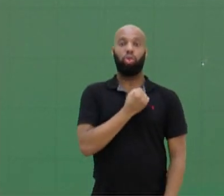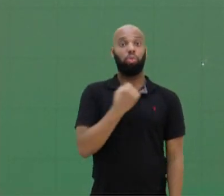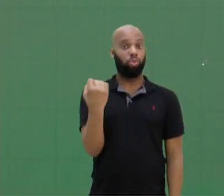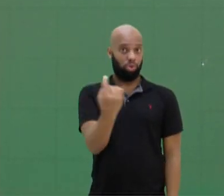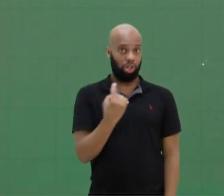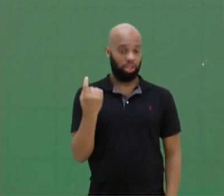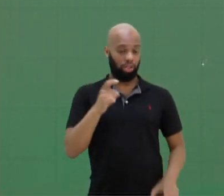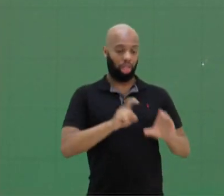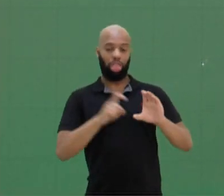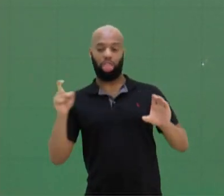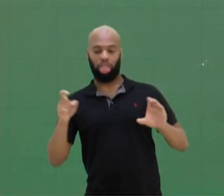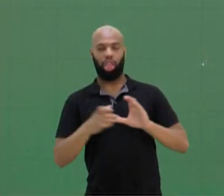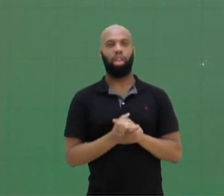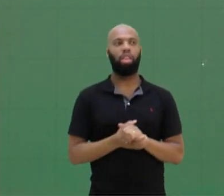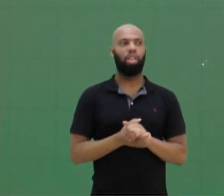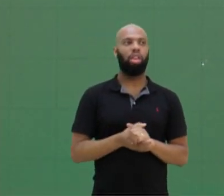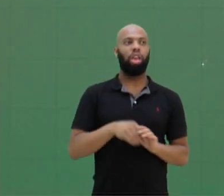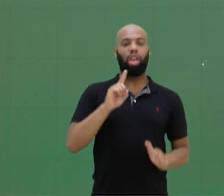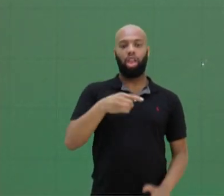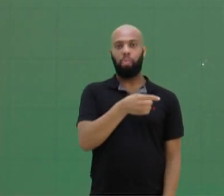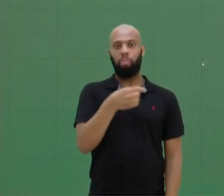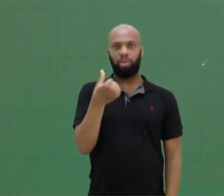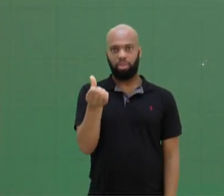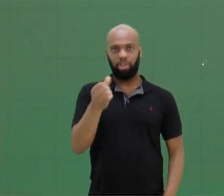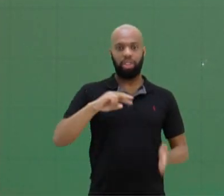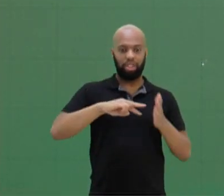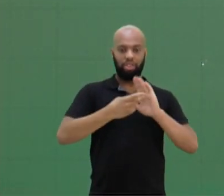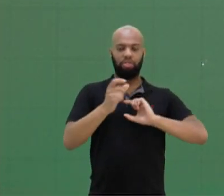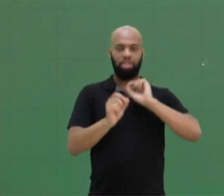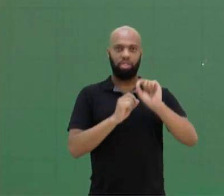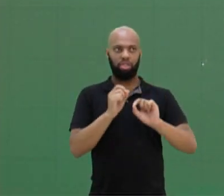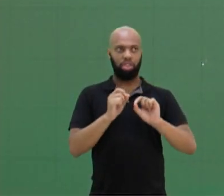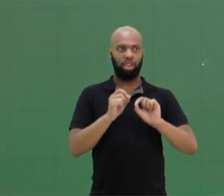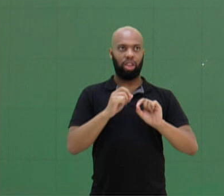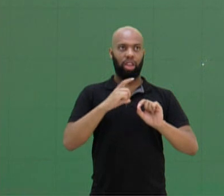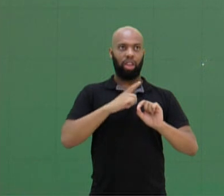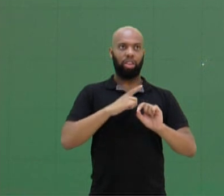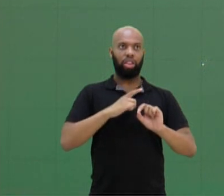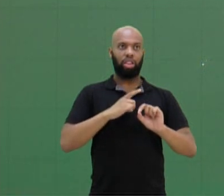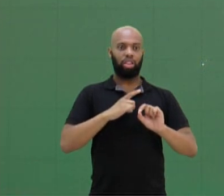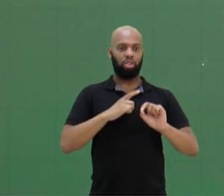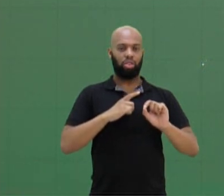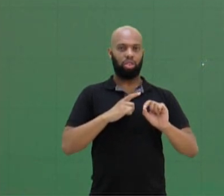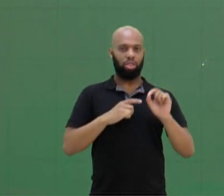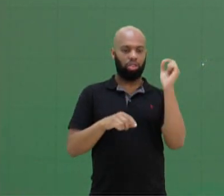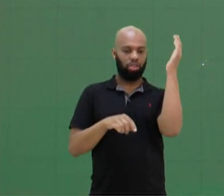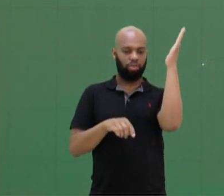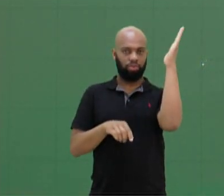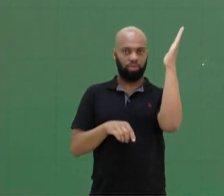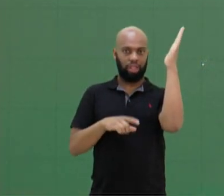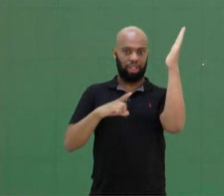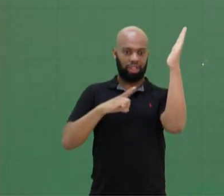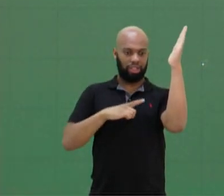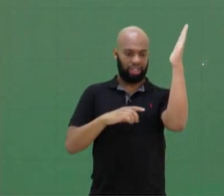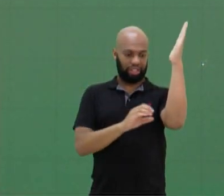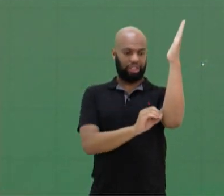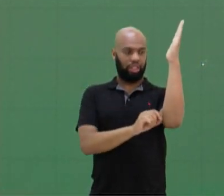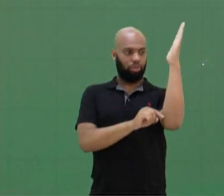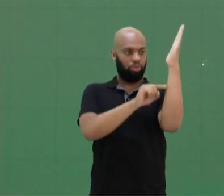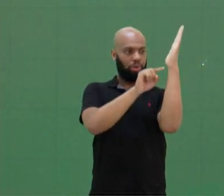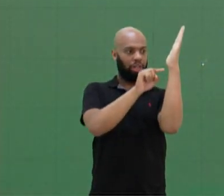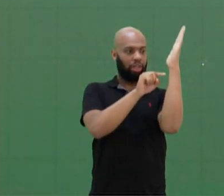nosso vértice vai ser só o item 4 a ser calculado nos nossos dados. Segundo item,